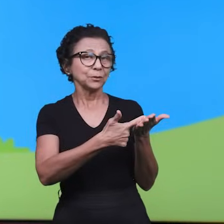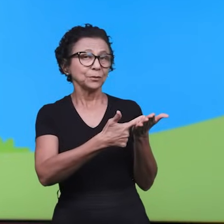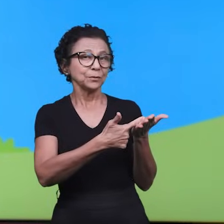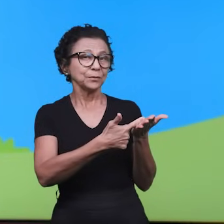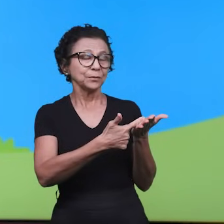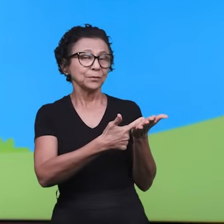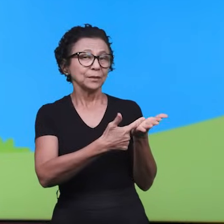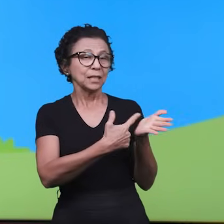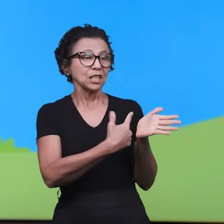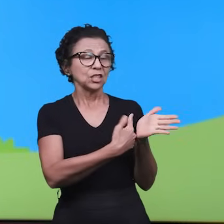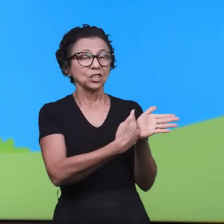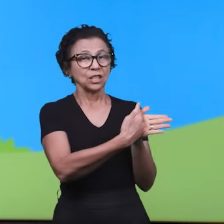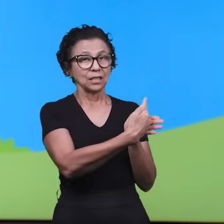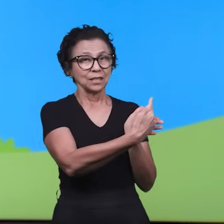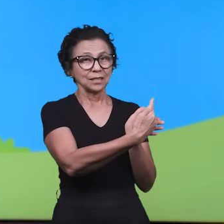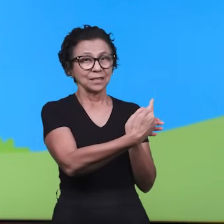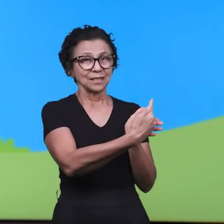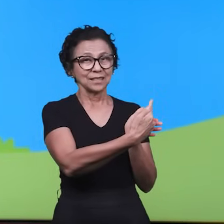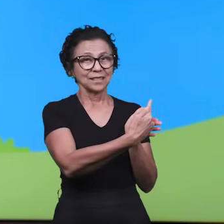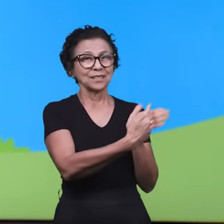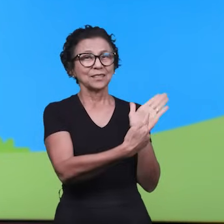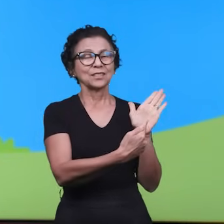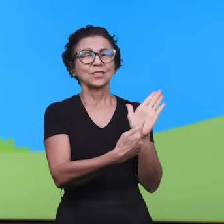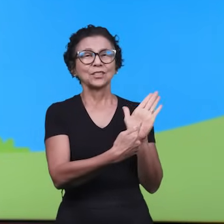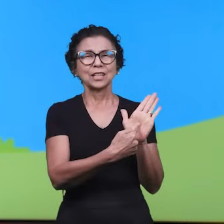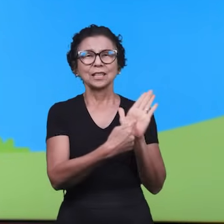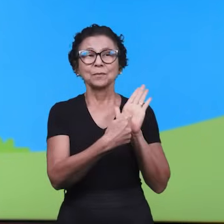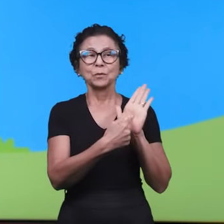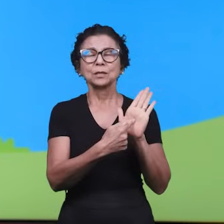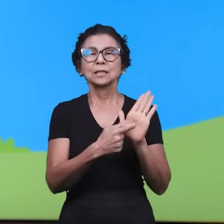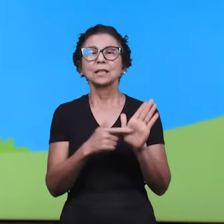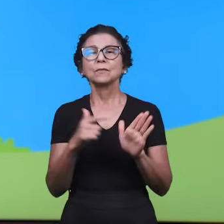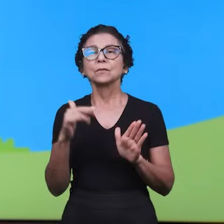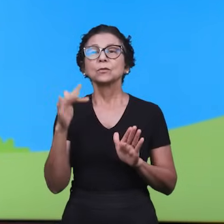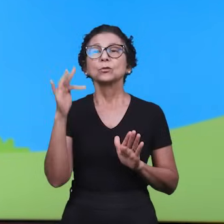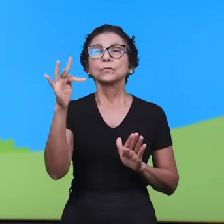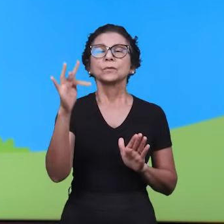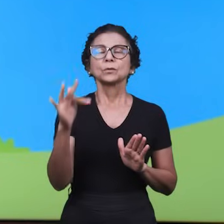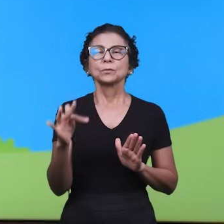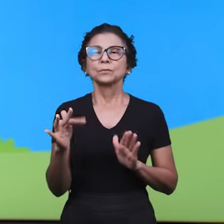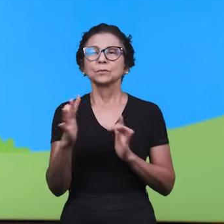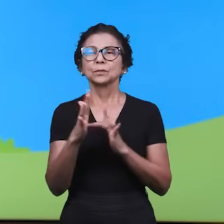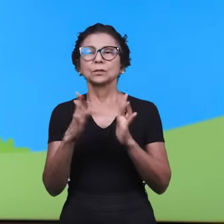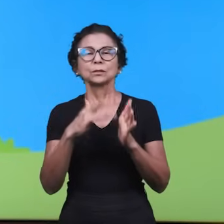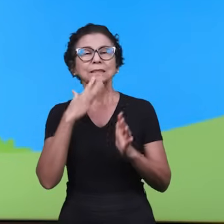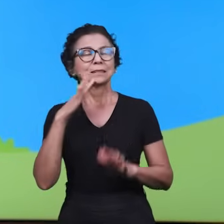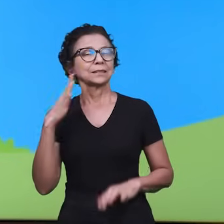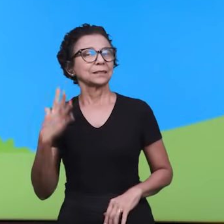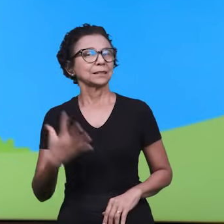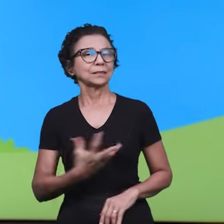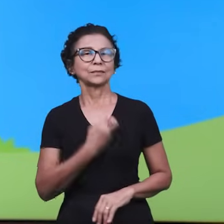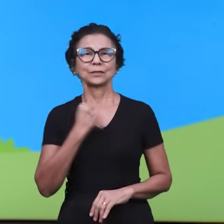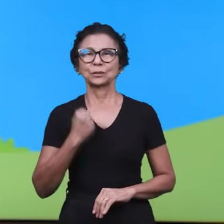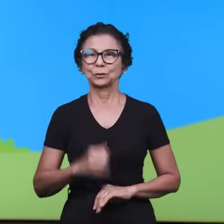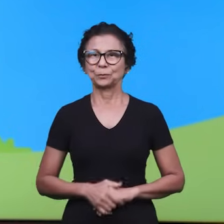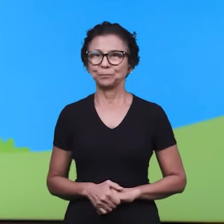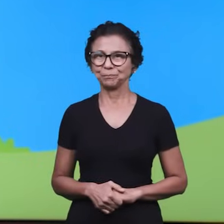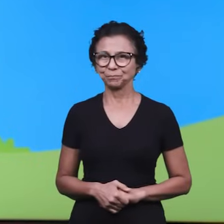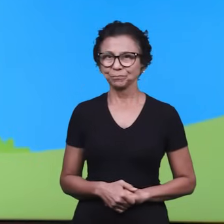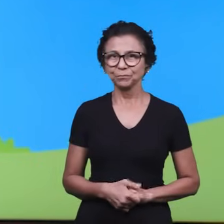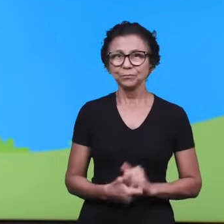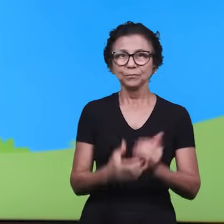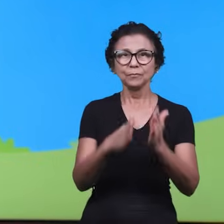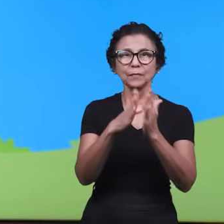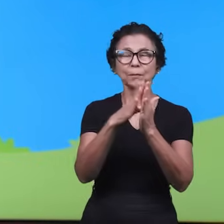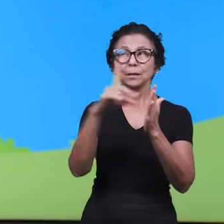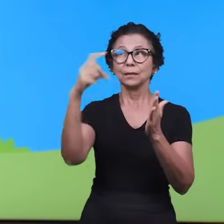da Bíblia é nos revelar o nosso Salvador Jesus. A Bíblia, ela é lâmpada para os nossos